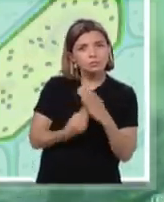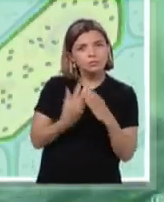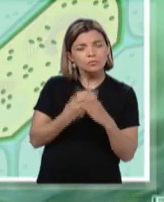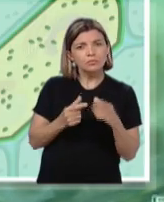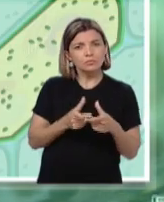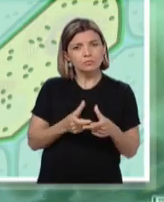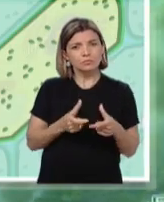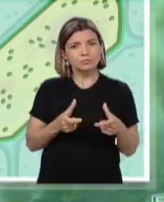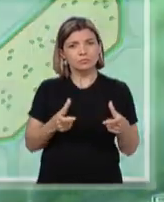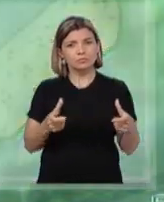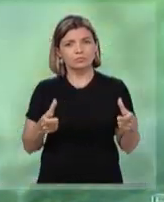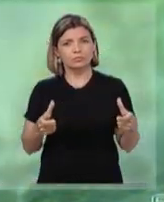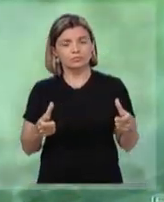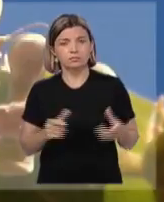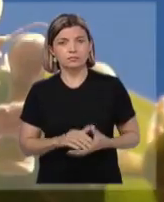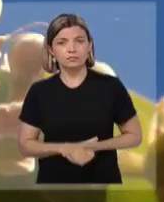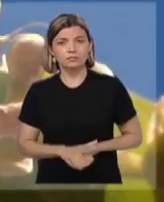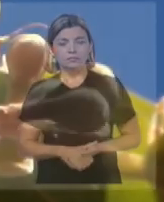suas estruturas.